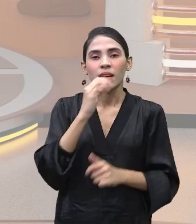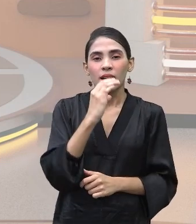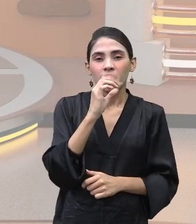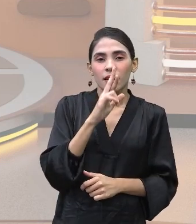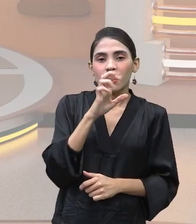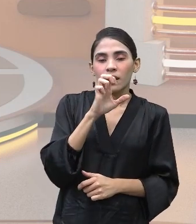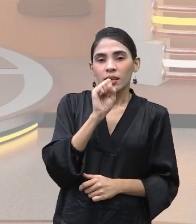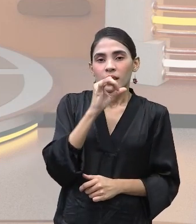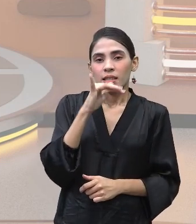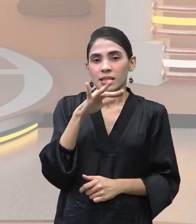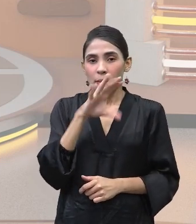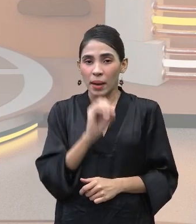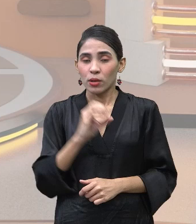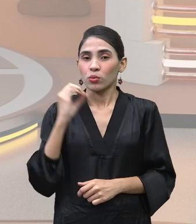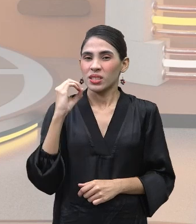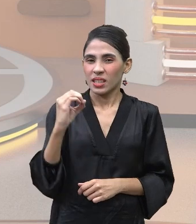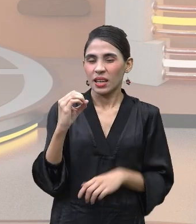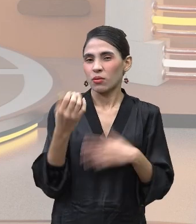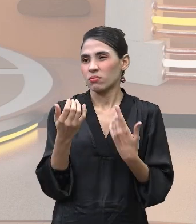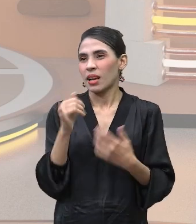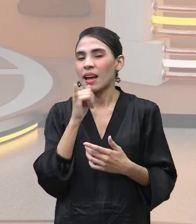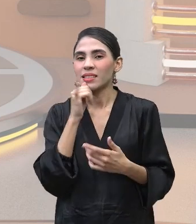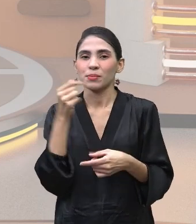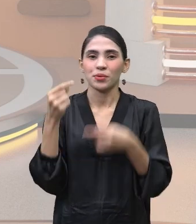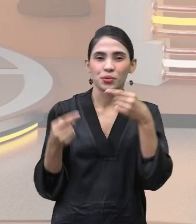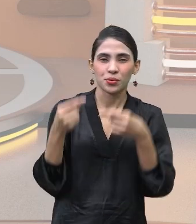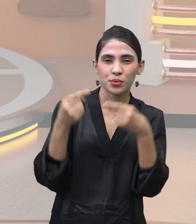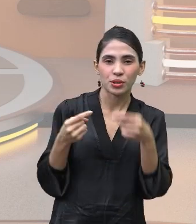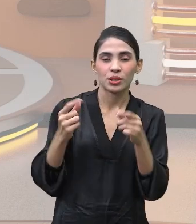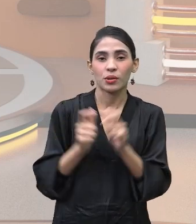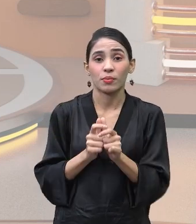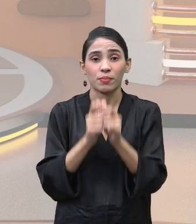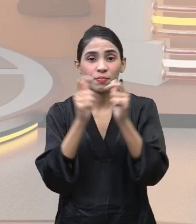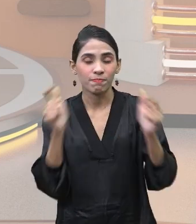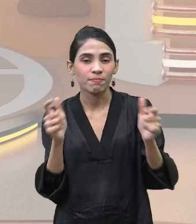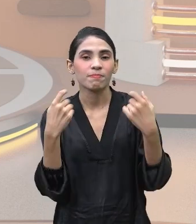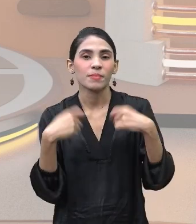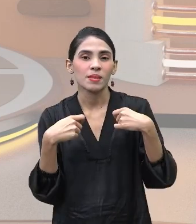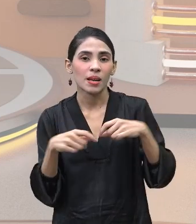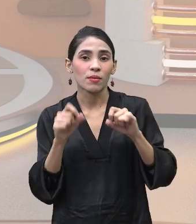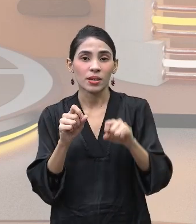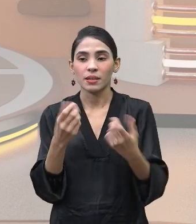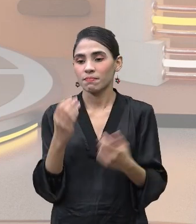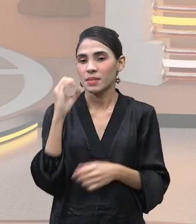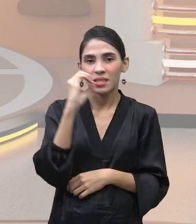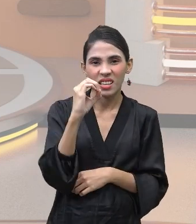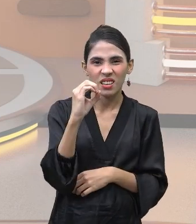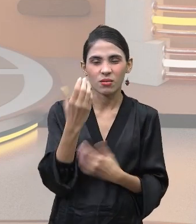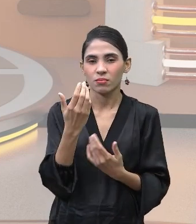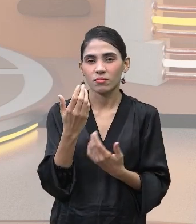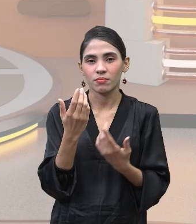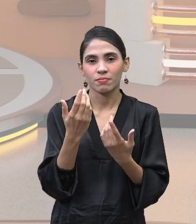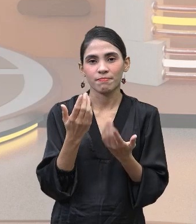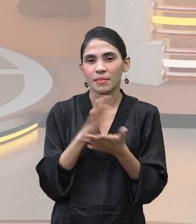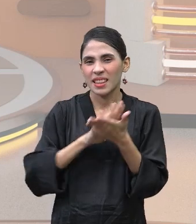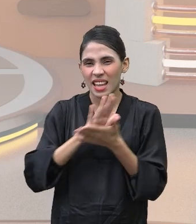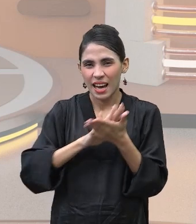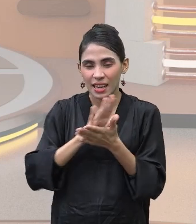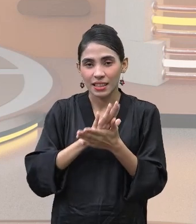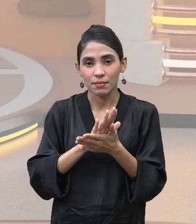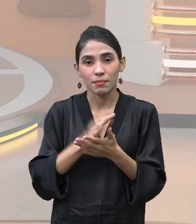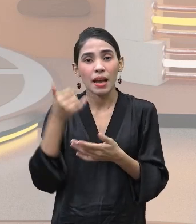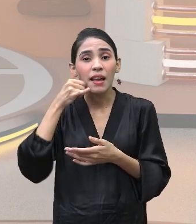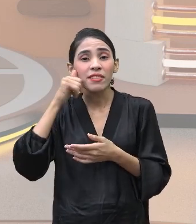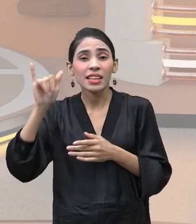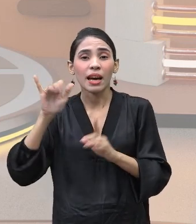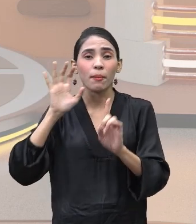de aqueles que argumentavam que o crescimento ele deveria ser zero, né, para que não houvesse impactos ao